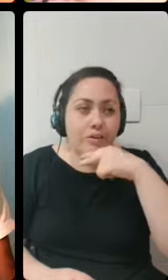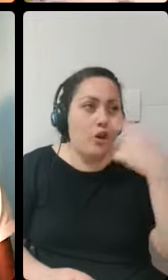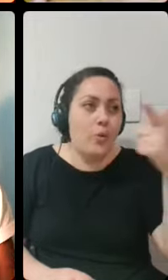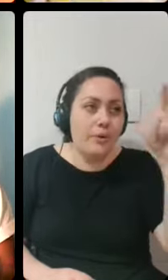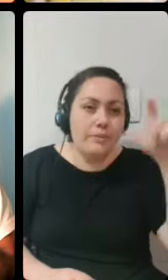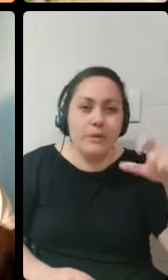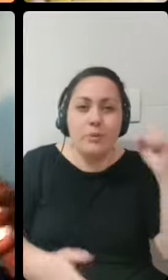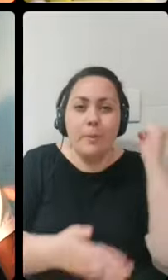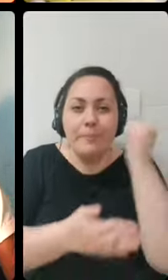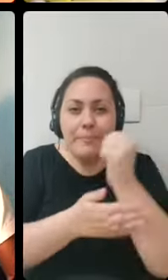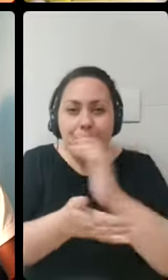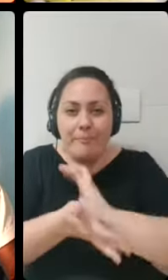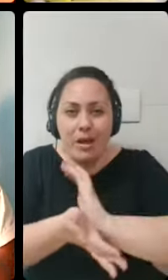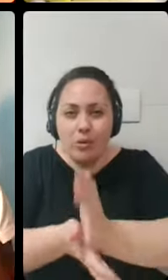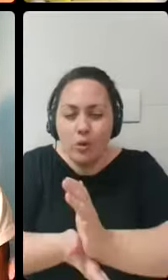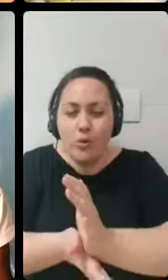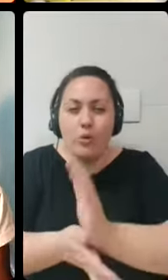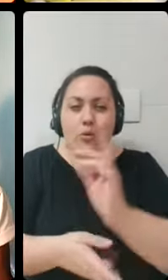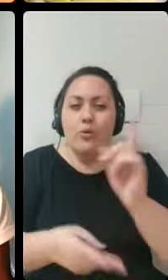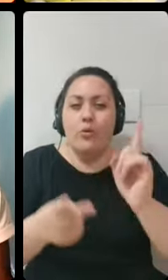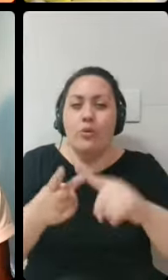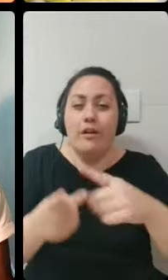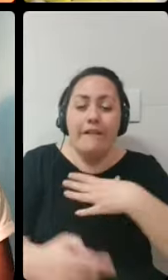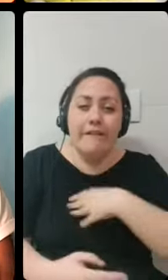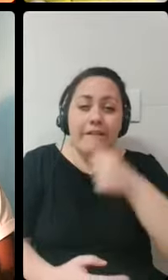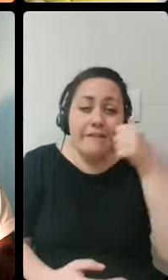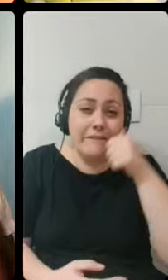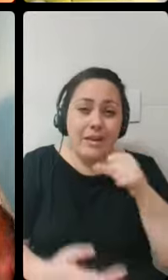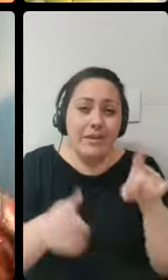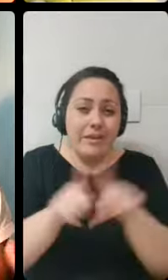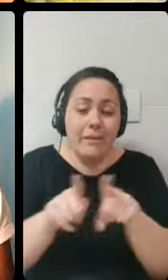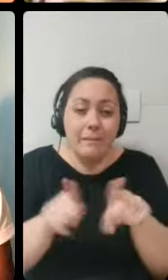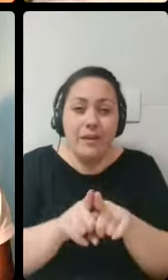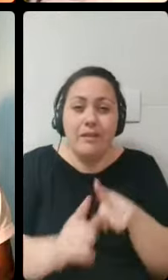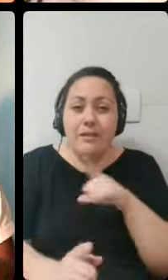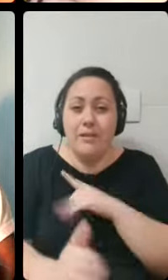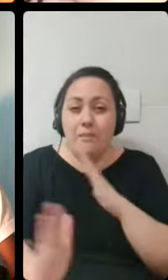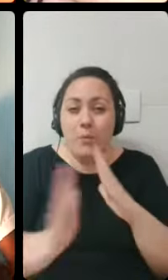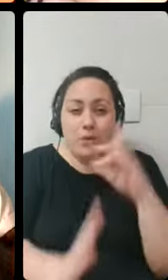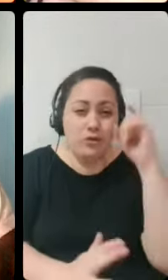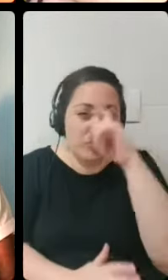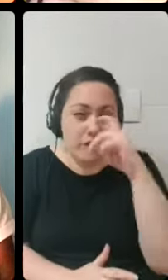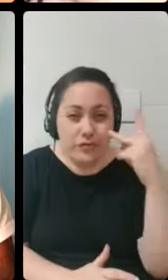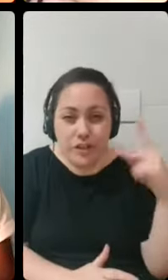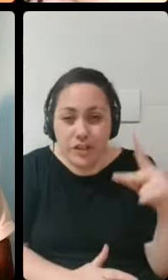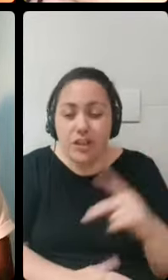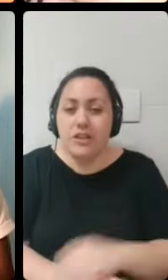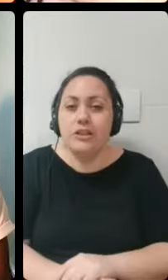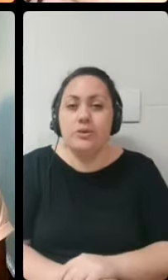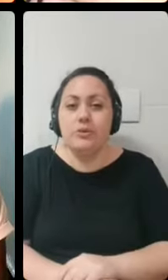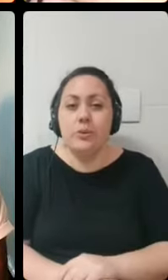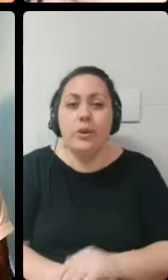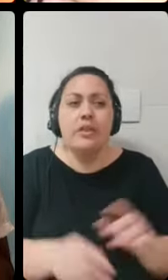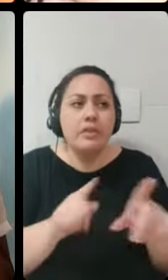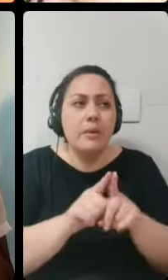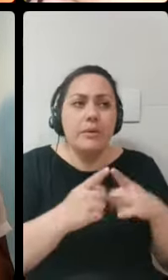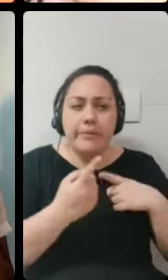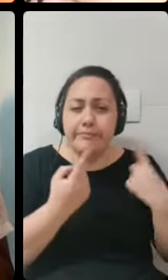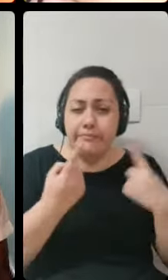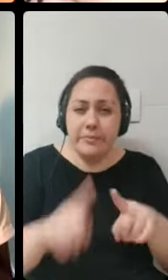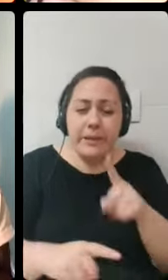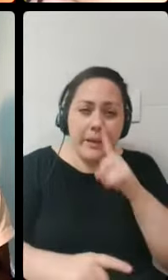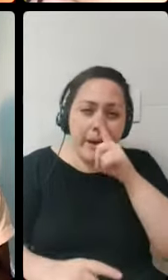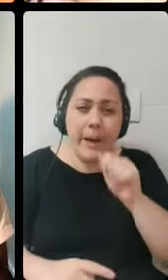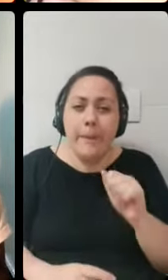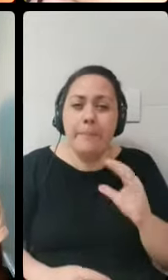que também tava em uma situação difícil, então, assim, sabe, ela tava sendo ameaçada, eram várias coisas que estavam acontecendo com ela,